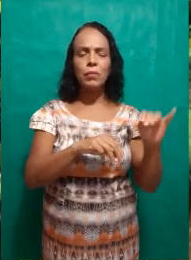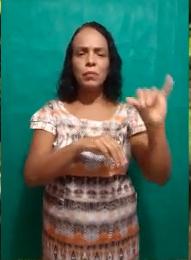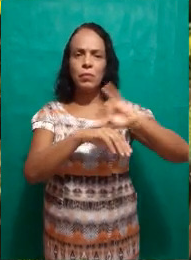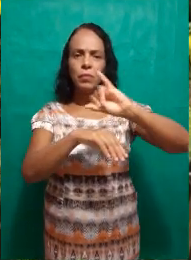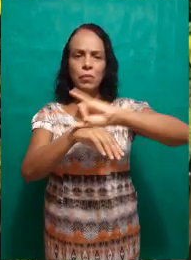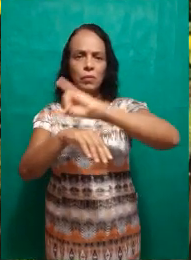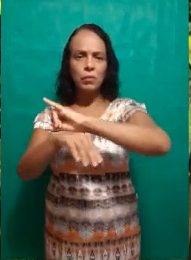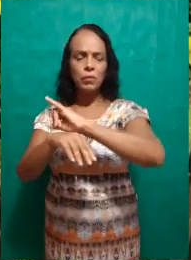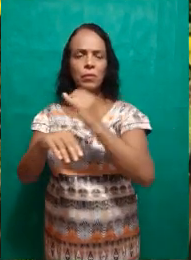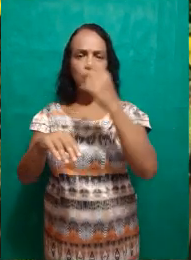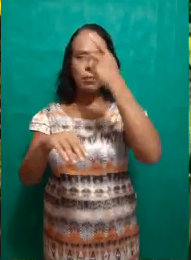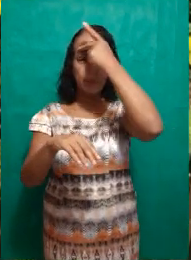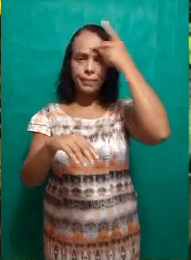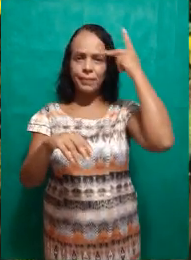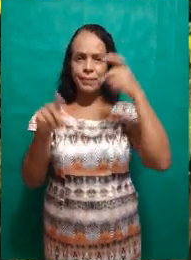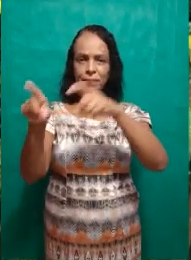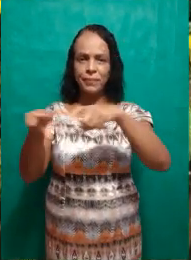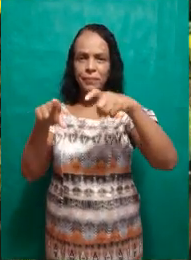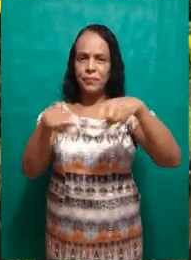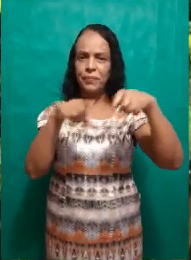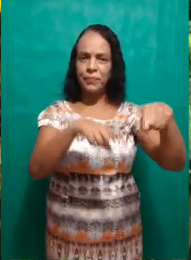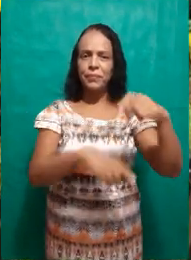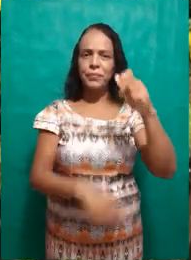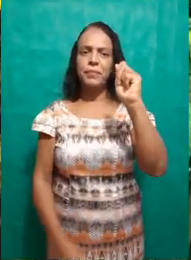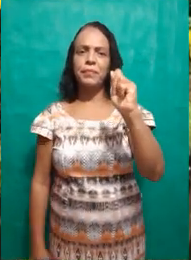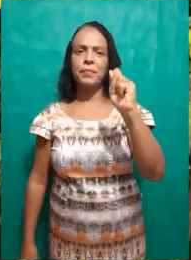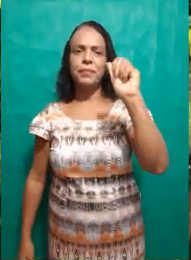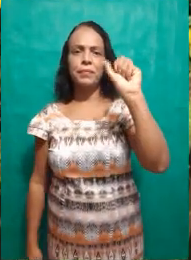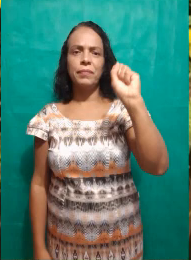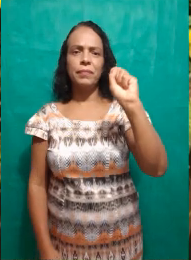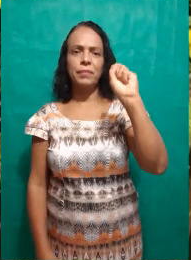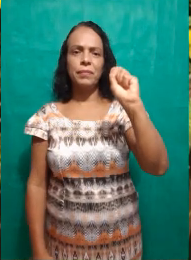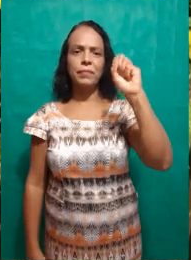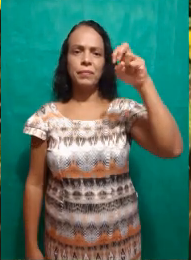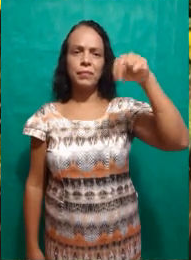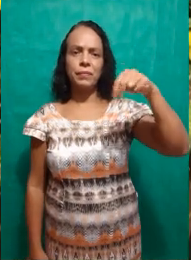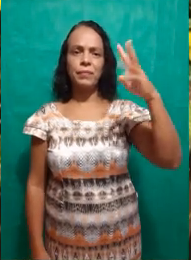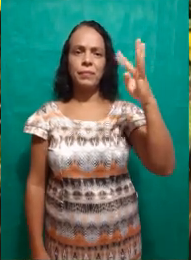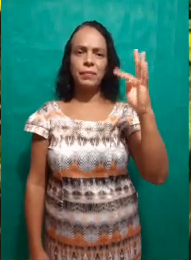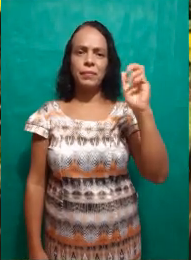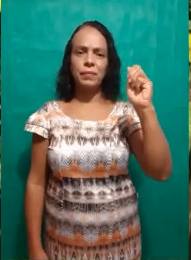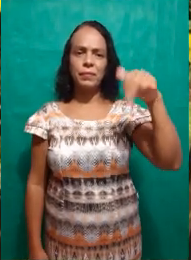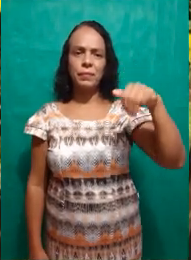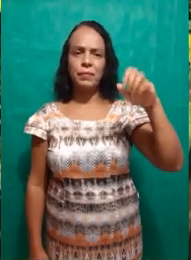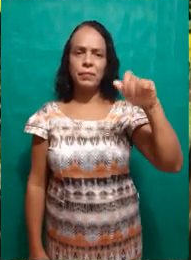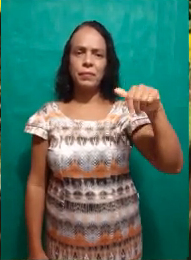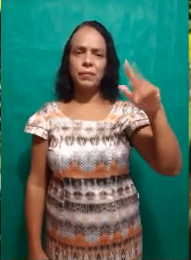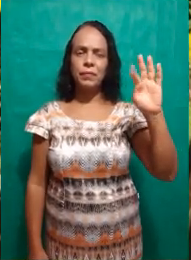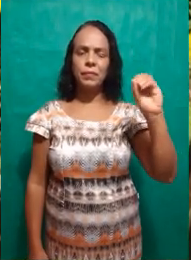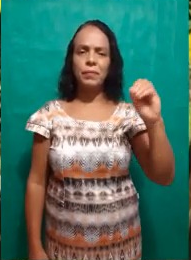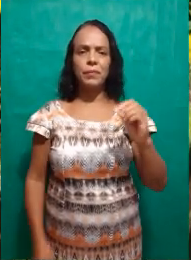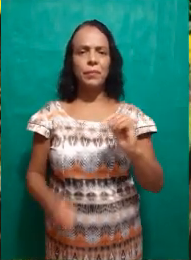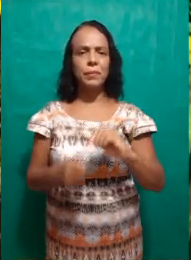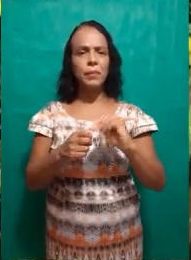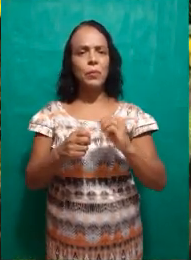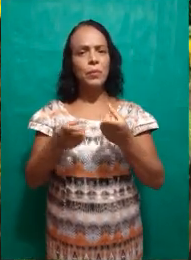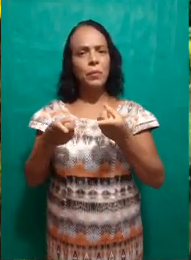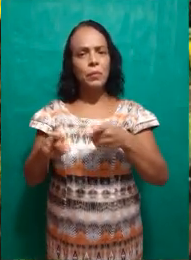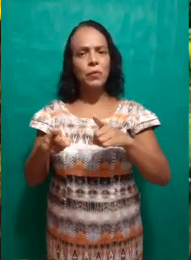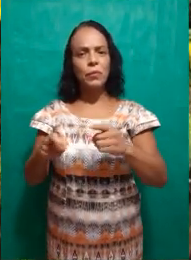assentamento para agricultores, com a finalidade exatamente de promover a